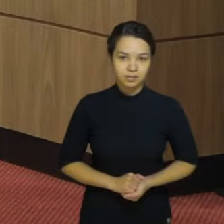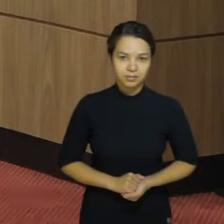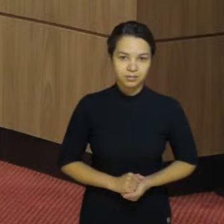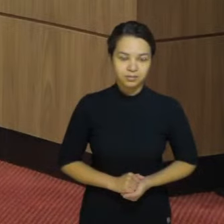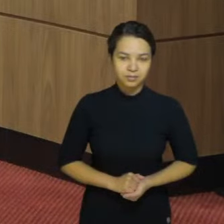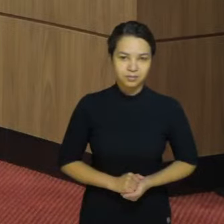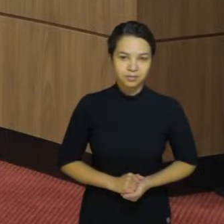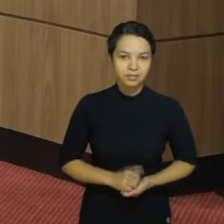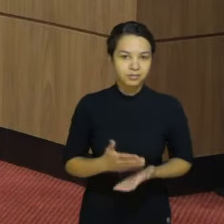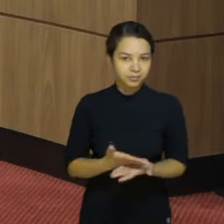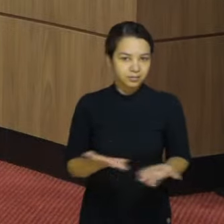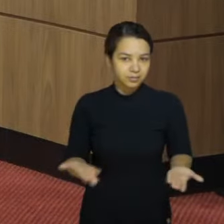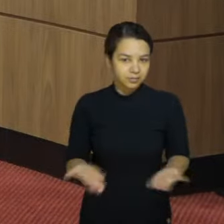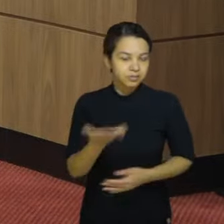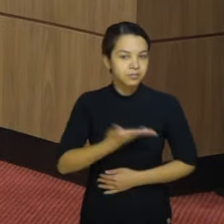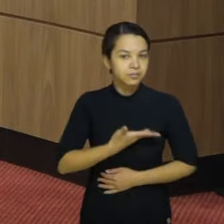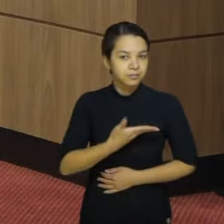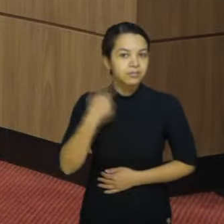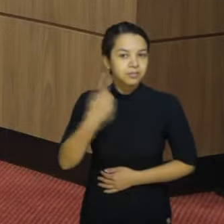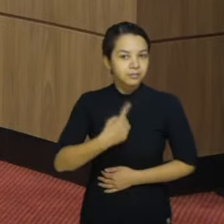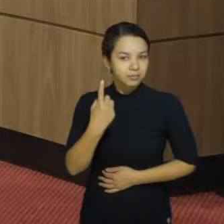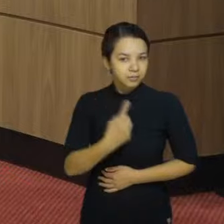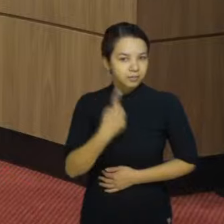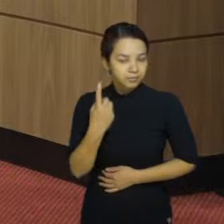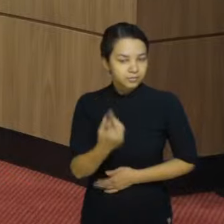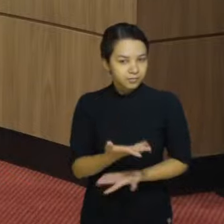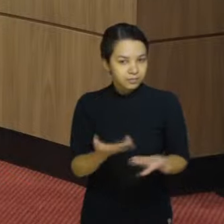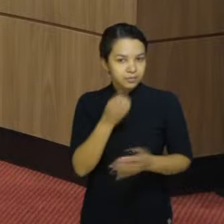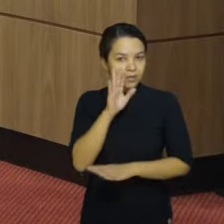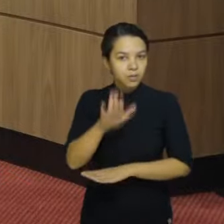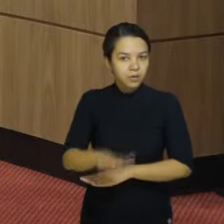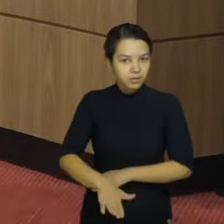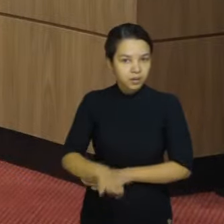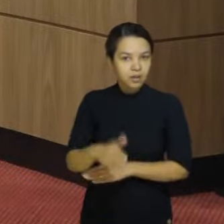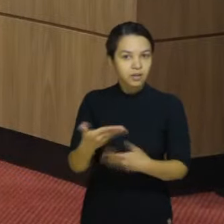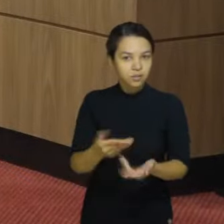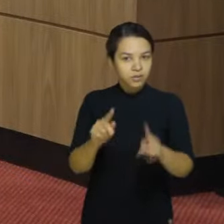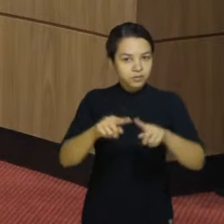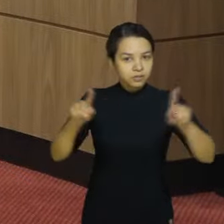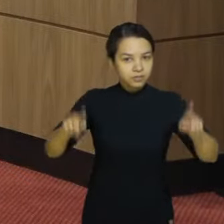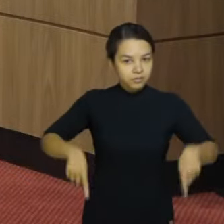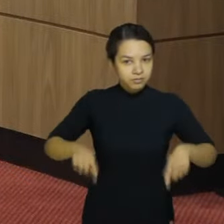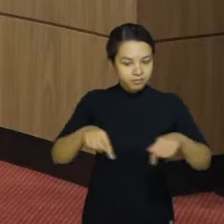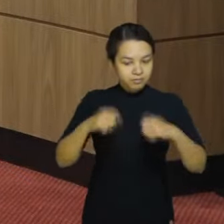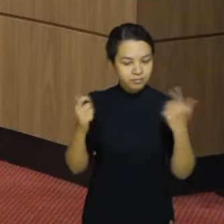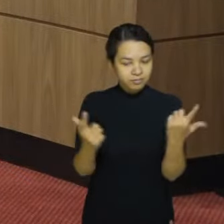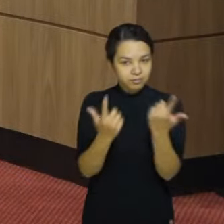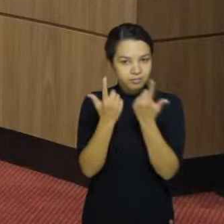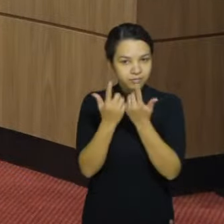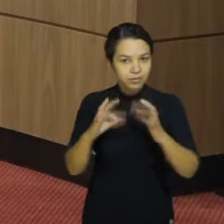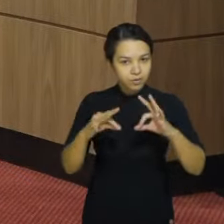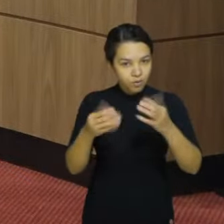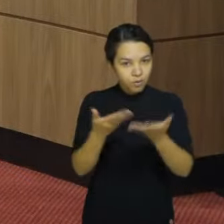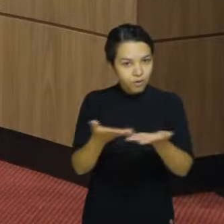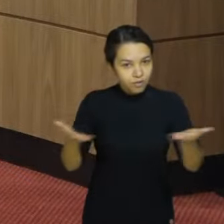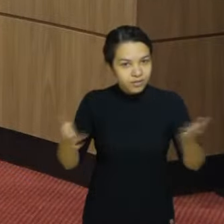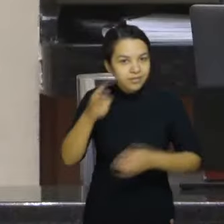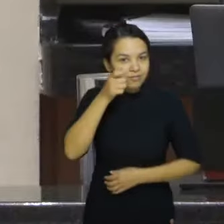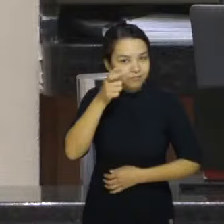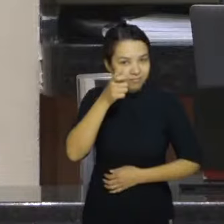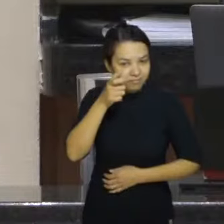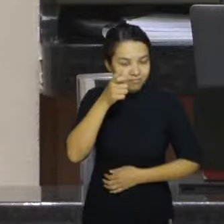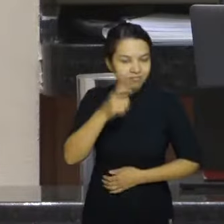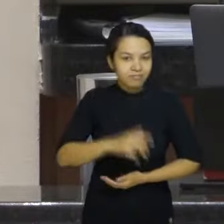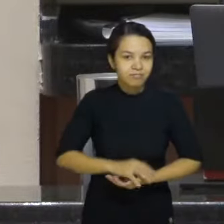Caríssimos colegas deputados, muito boa tarde. Muito boa tarde aos servidores desta casa, a todos que nos assistem. Por haver